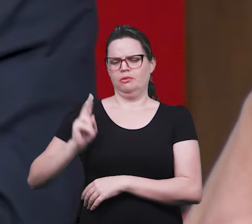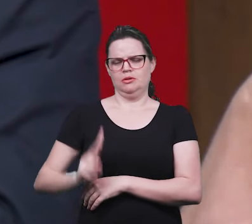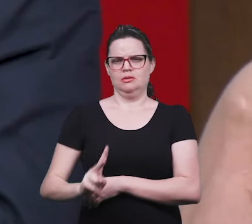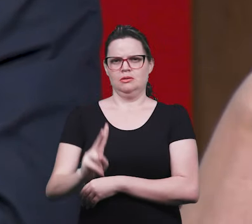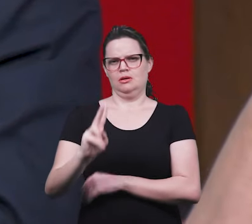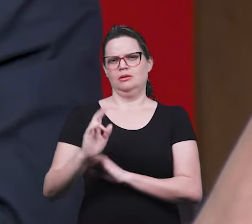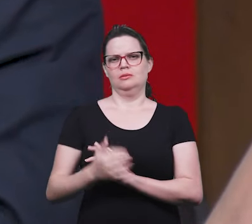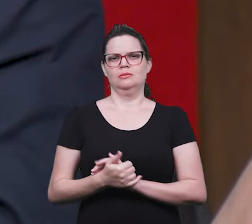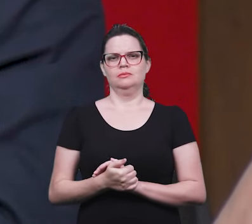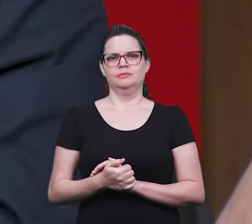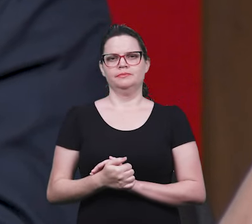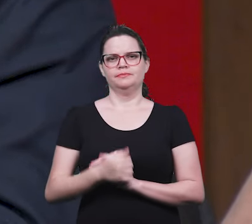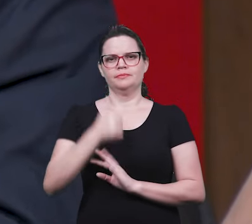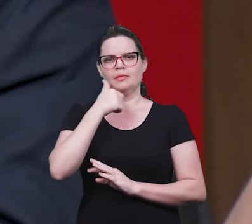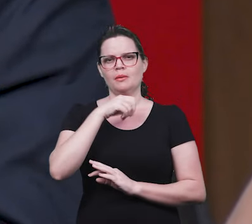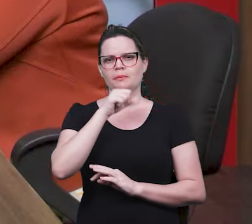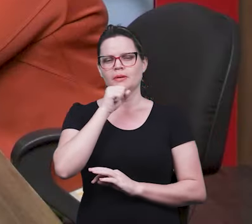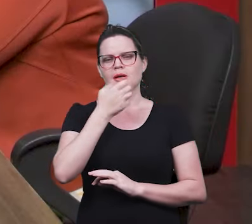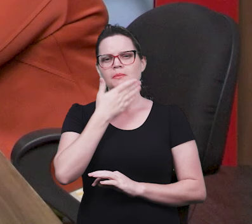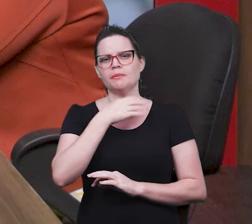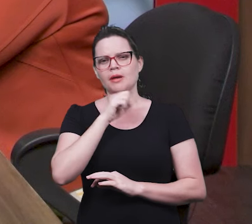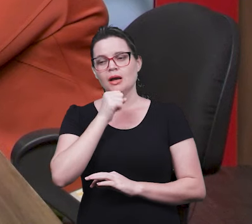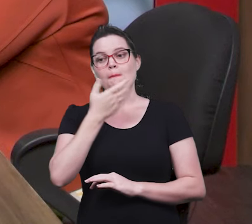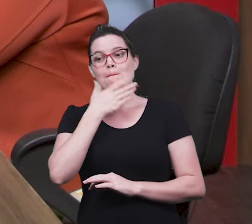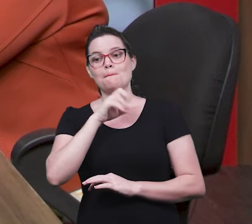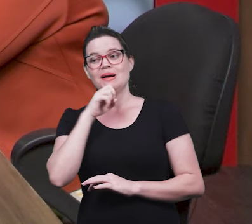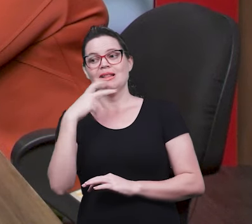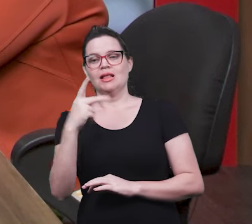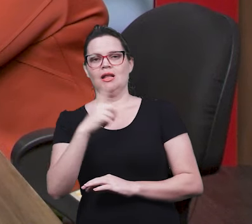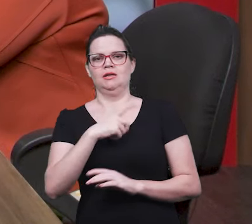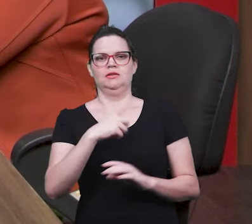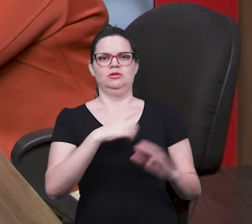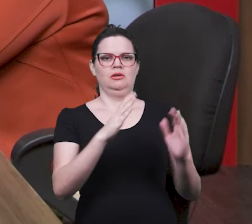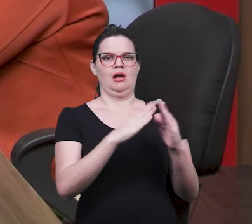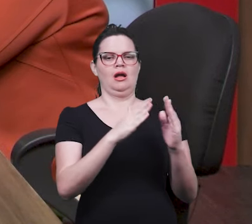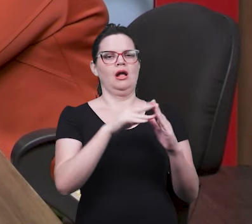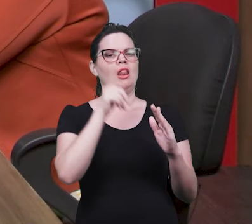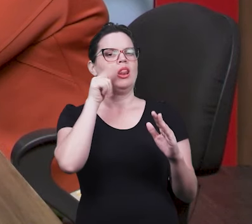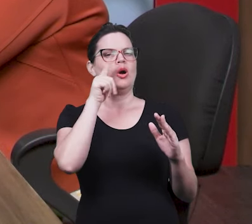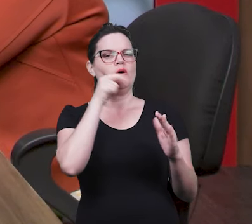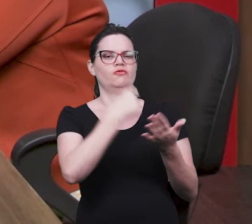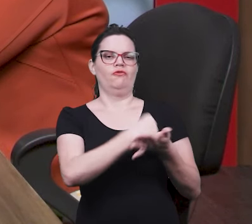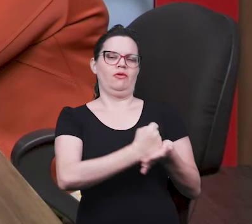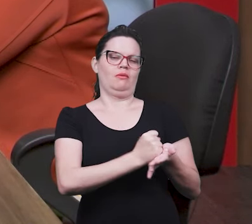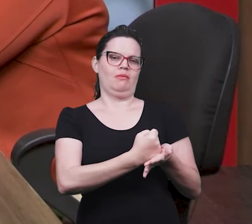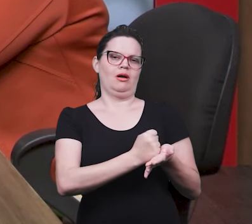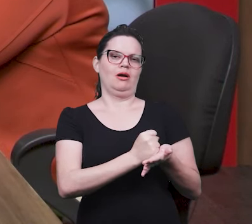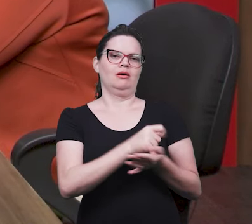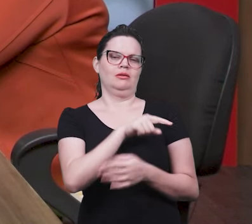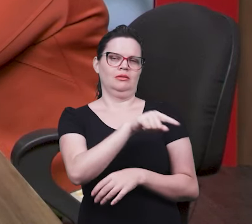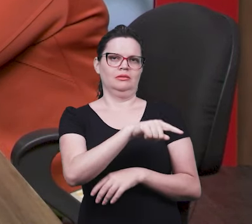O pai dela tinha rede de farmácias e as pessoas